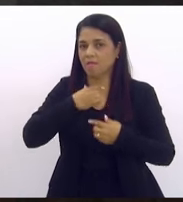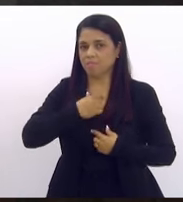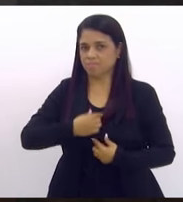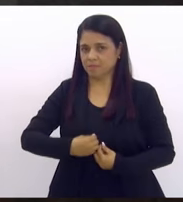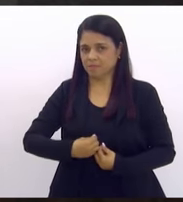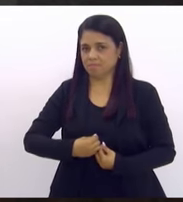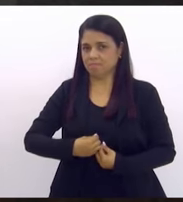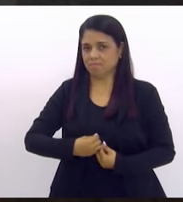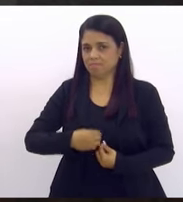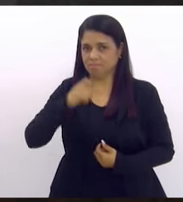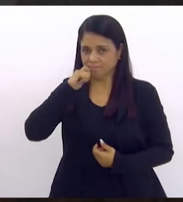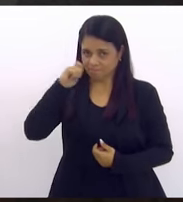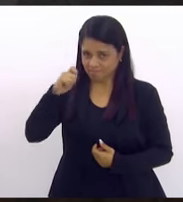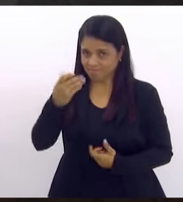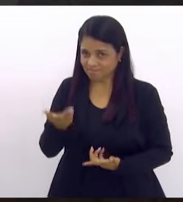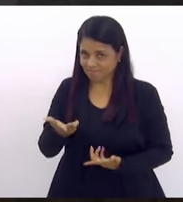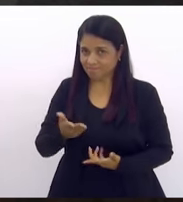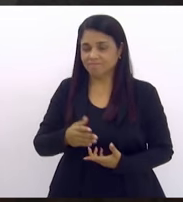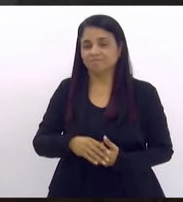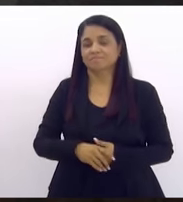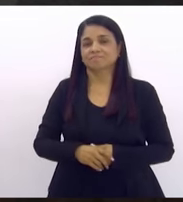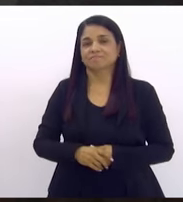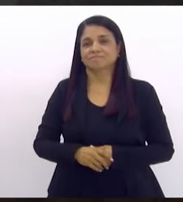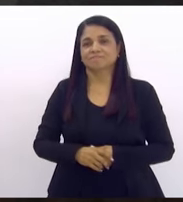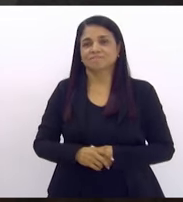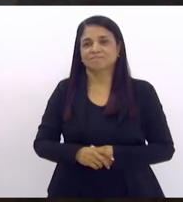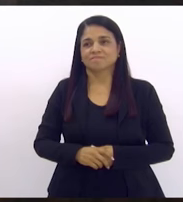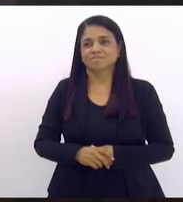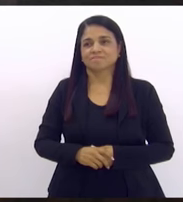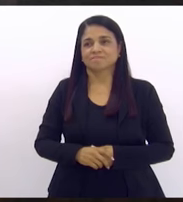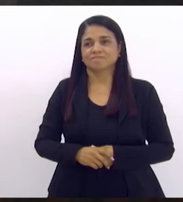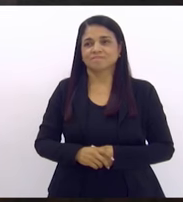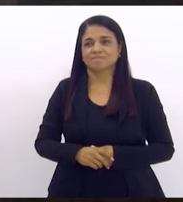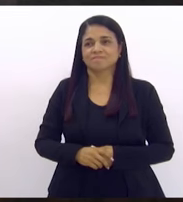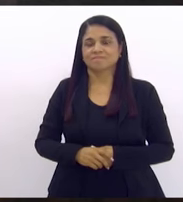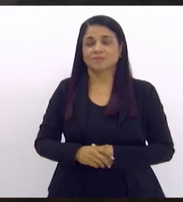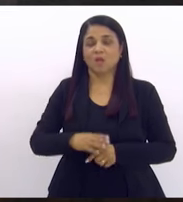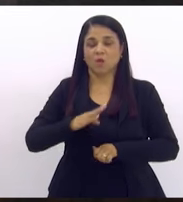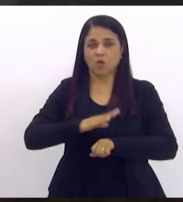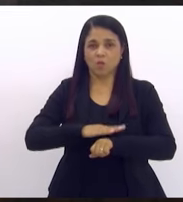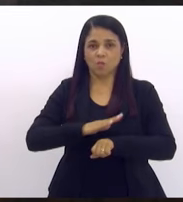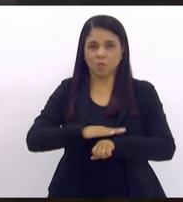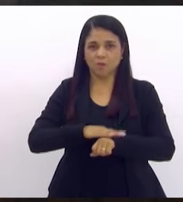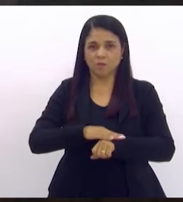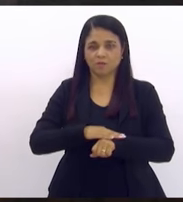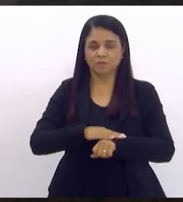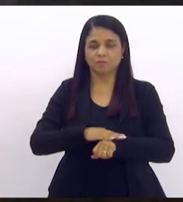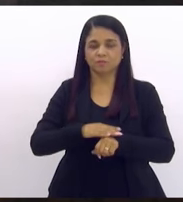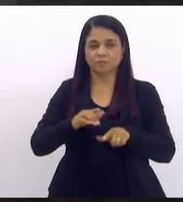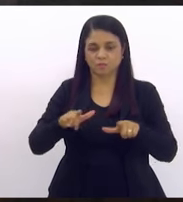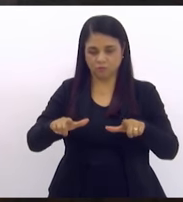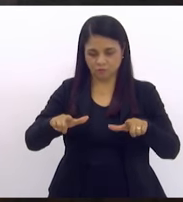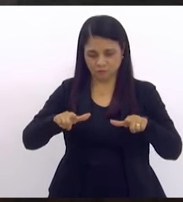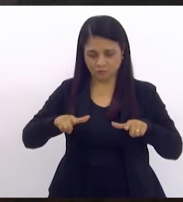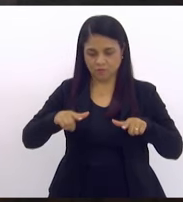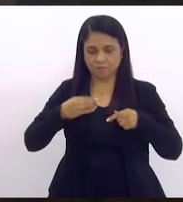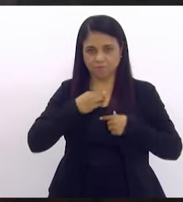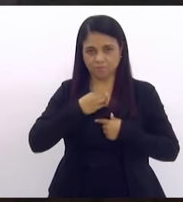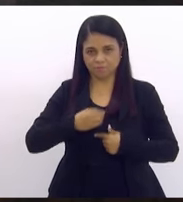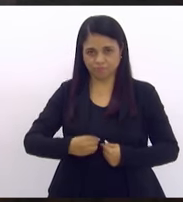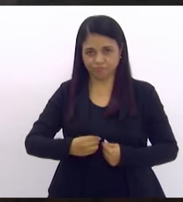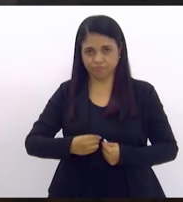conceder essa medalha então passamos para o momento solene da entrega da medalha